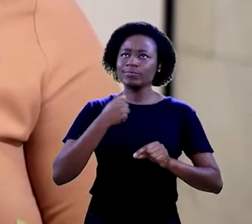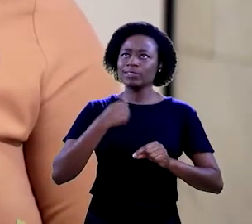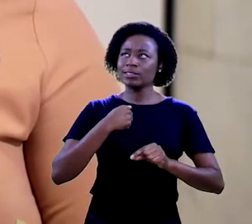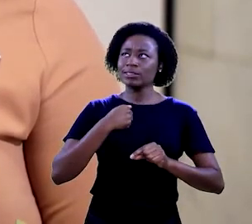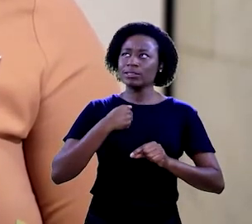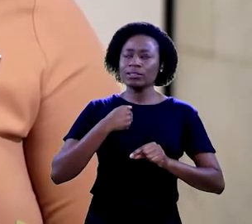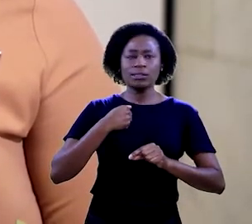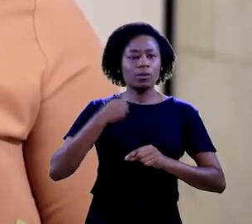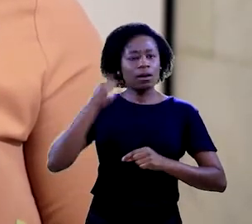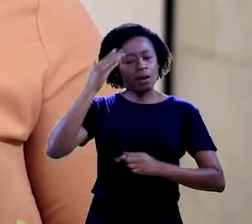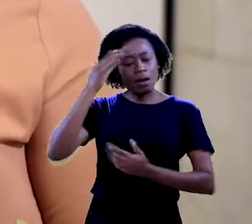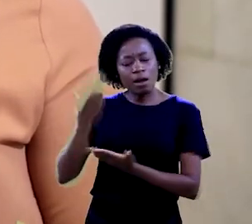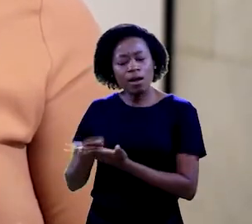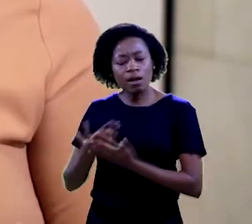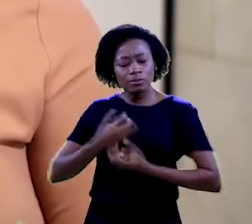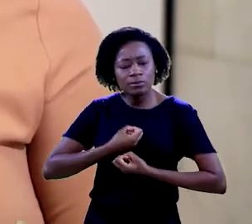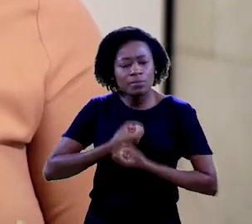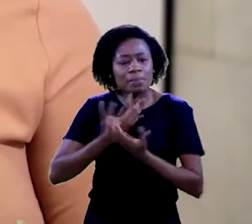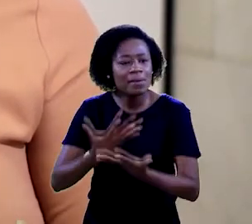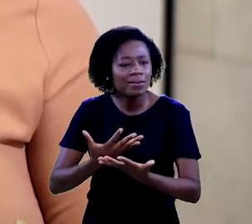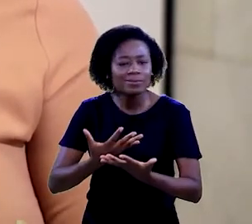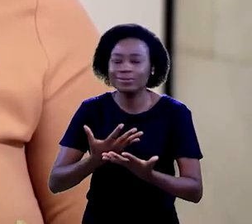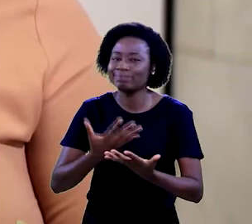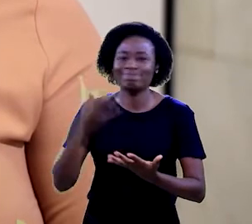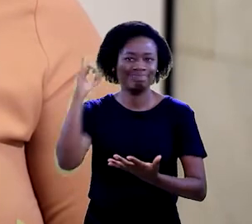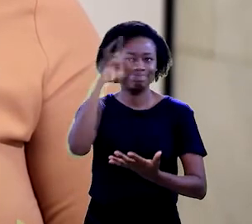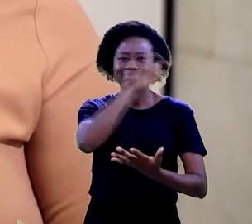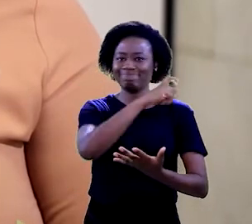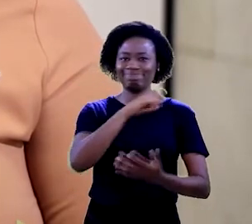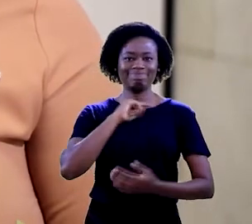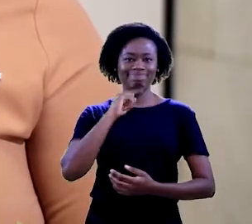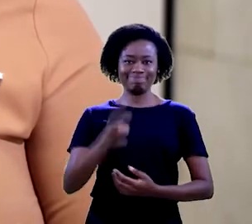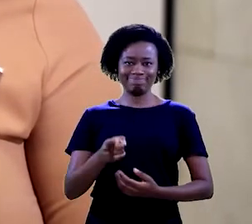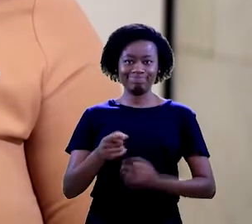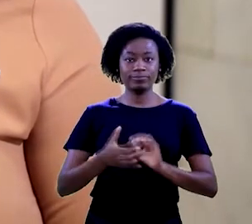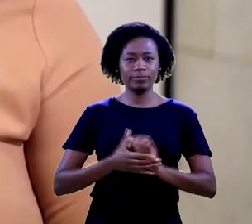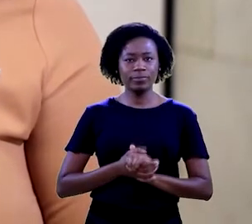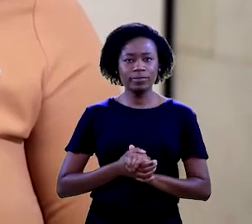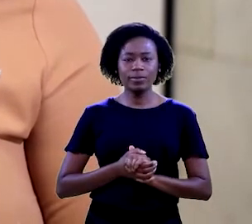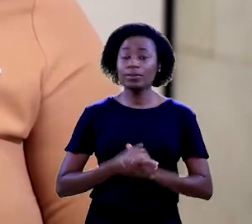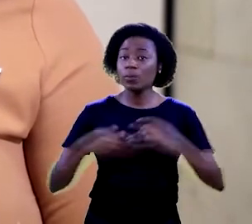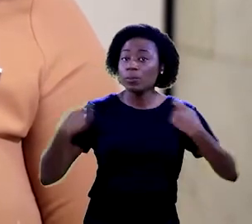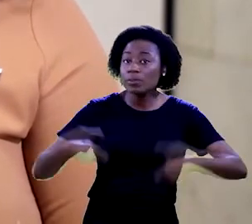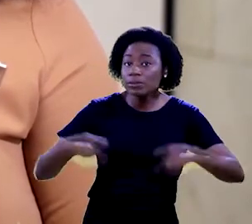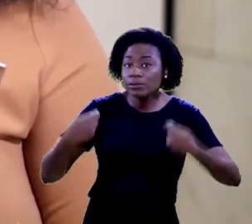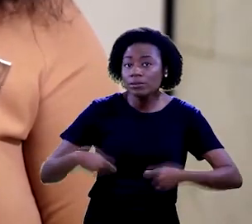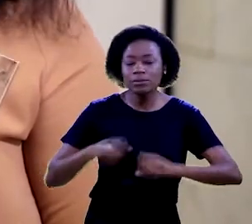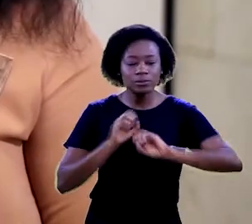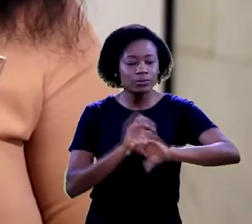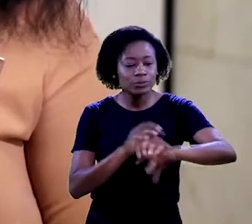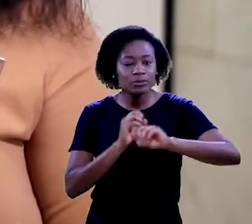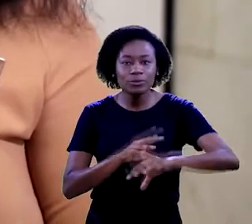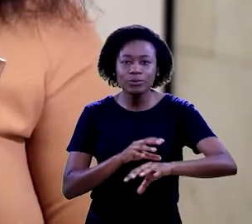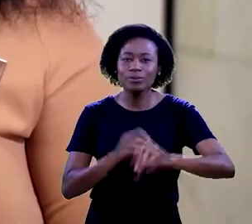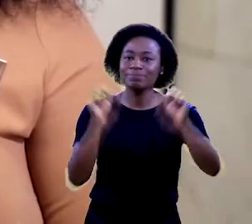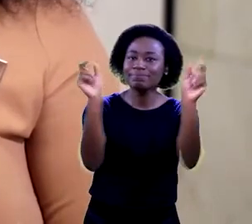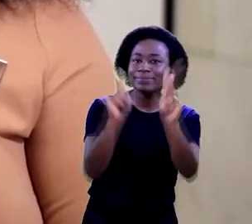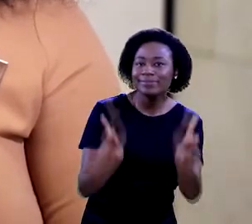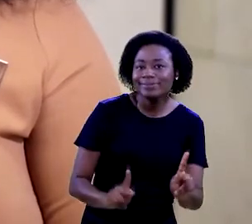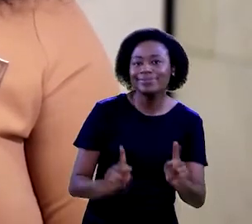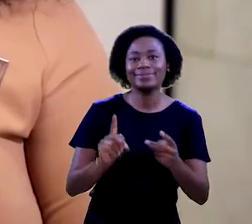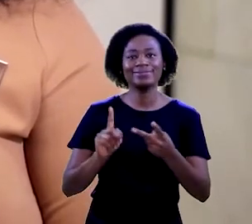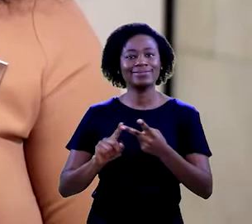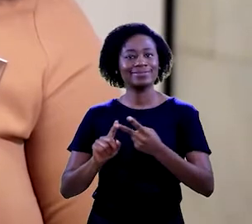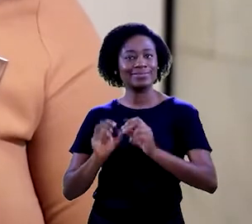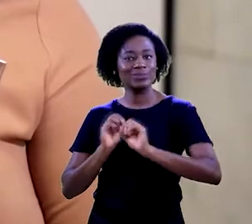dificilmente conseguiremos transmitir aquilo que nós acreditamos. E para isso, a gente precisa se educar na paz, a gente